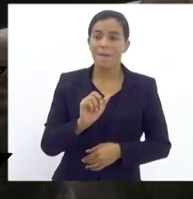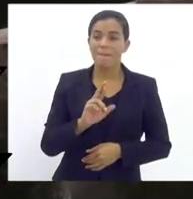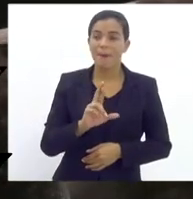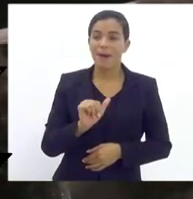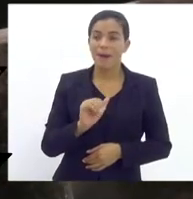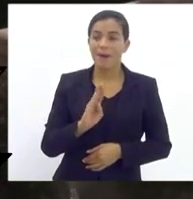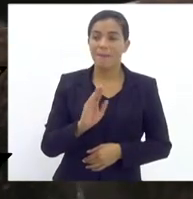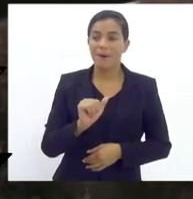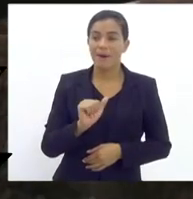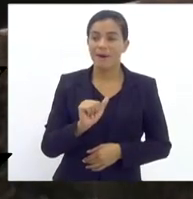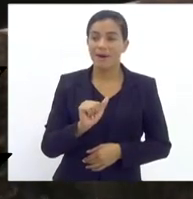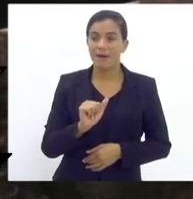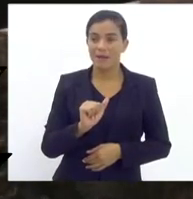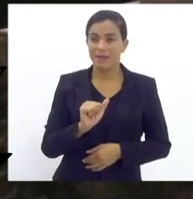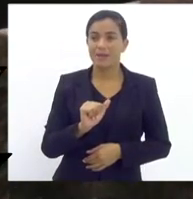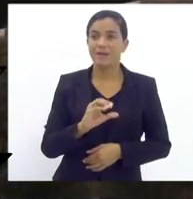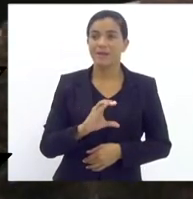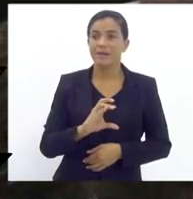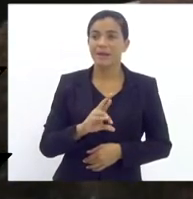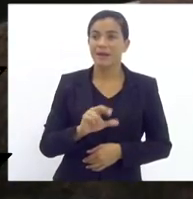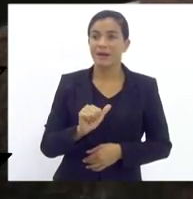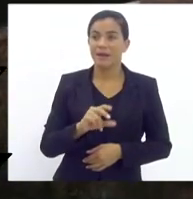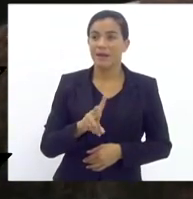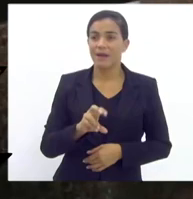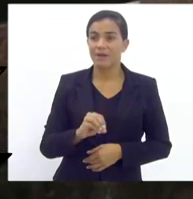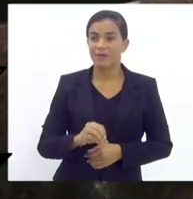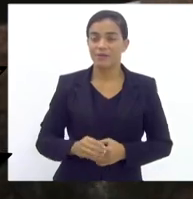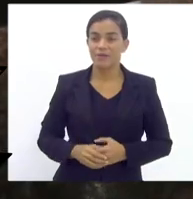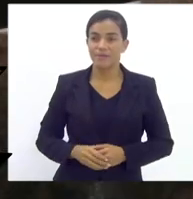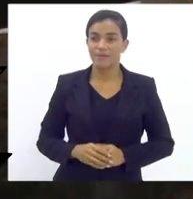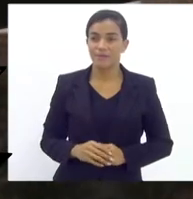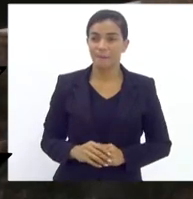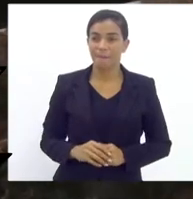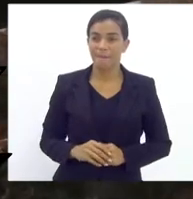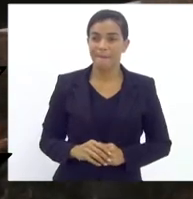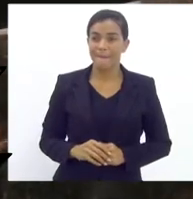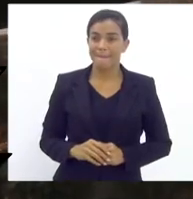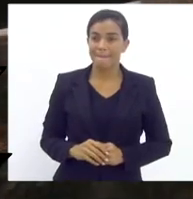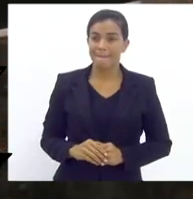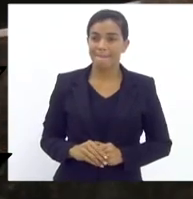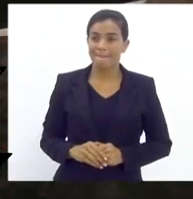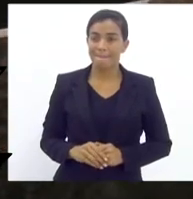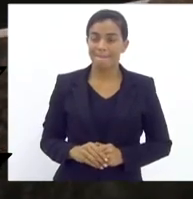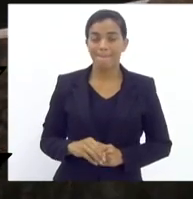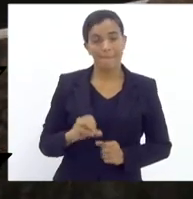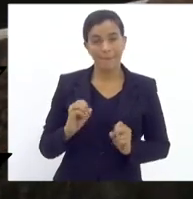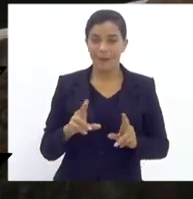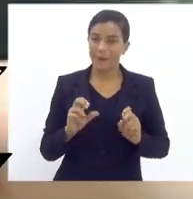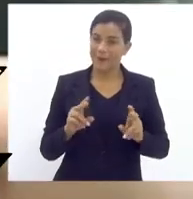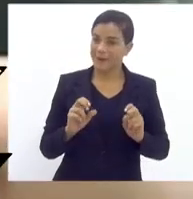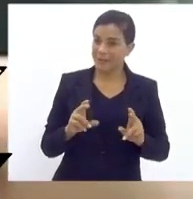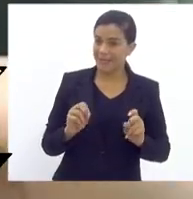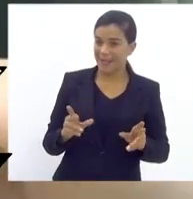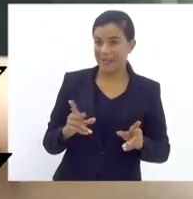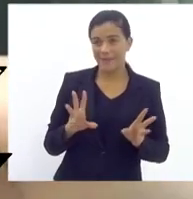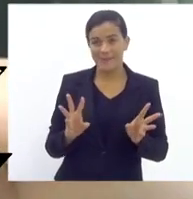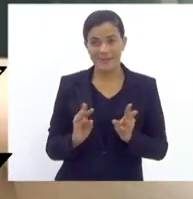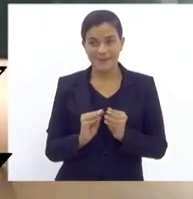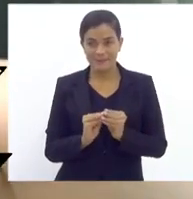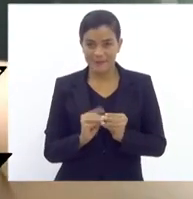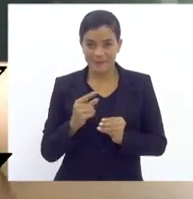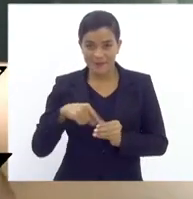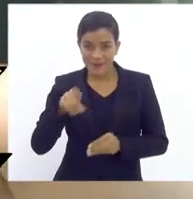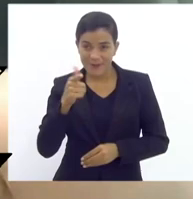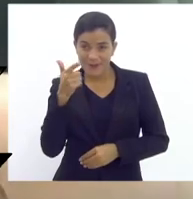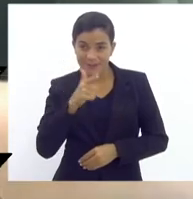minutos eu aviso aqui quando eu tiver terminando o tempo Ok pode deixar você breve consegue